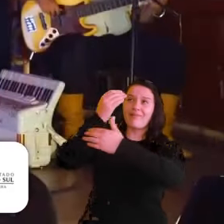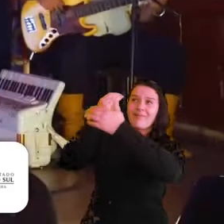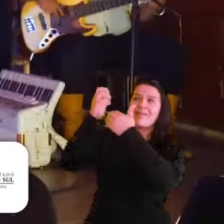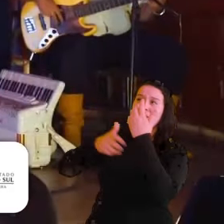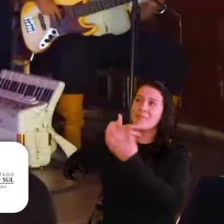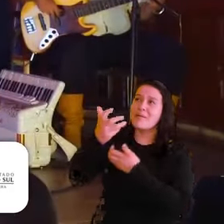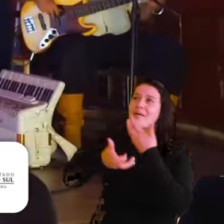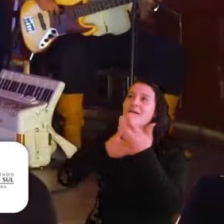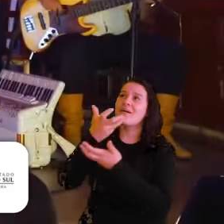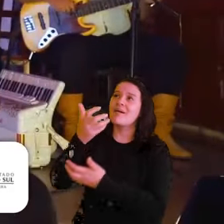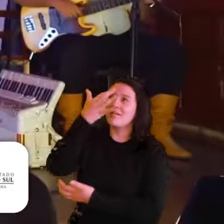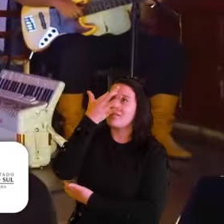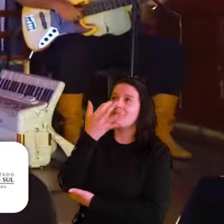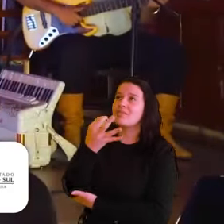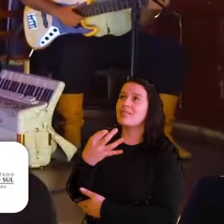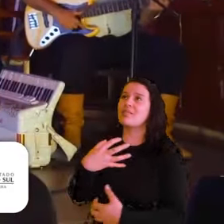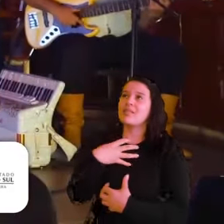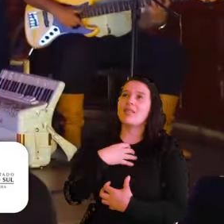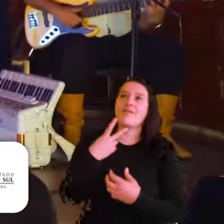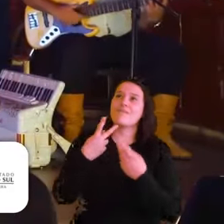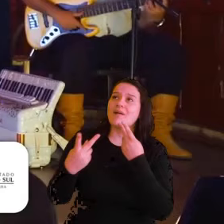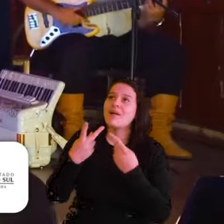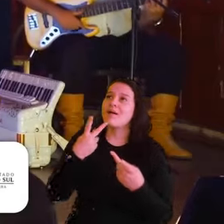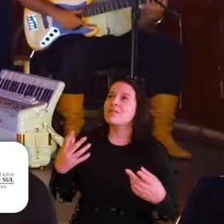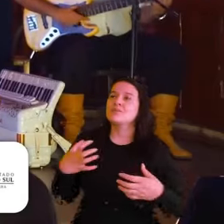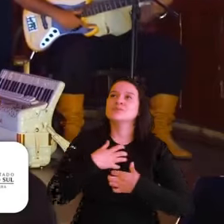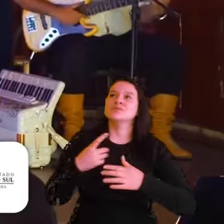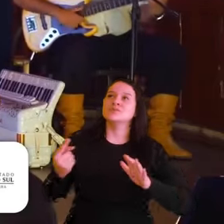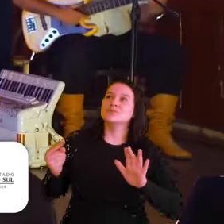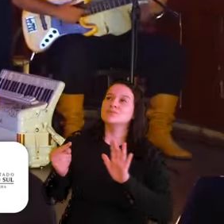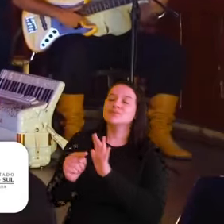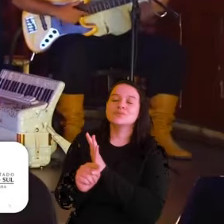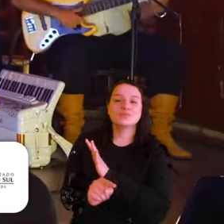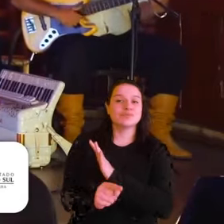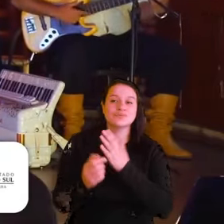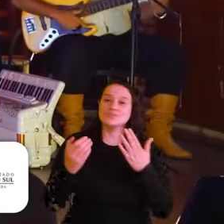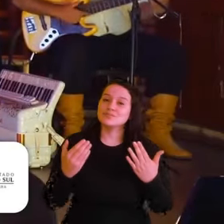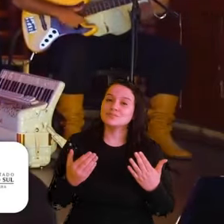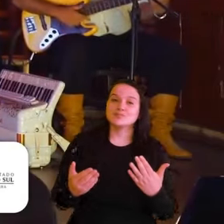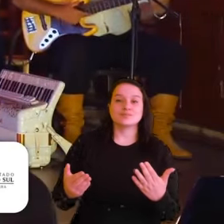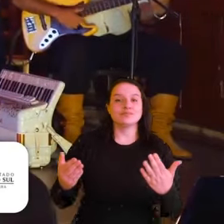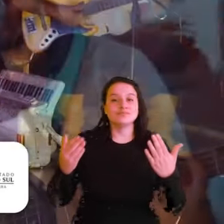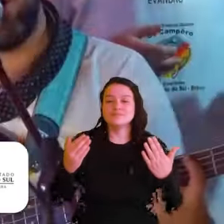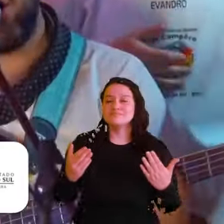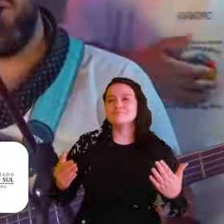que eu canto, vai entender o que eu falo. O sentimento é